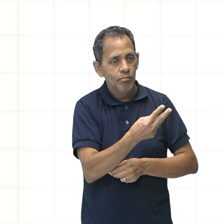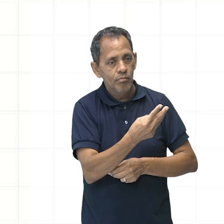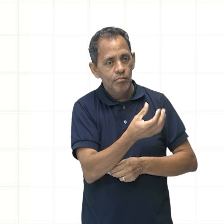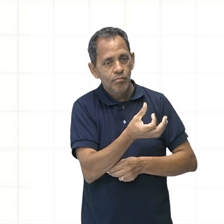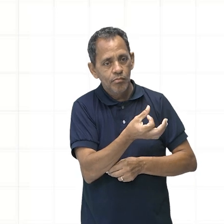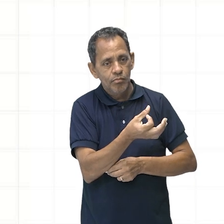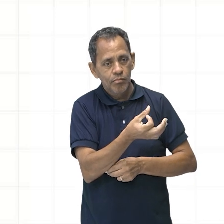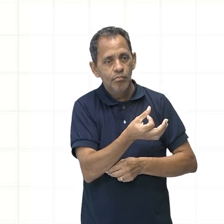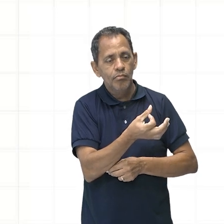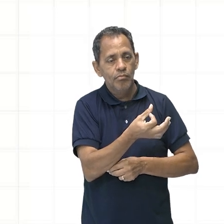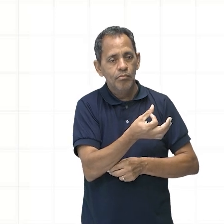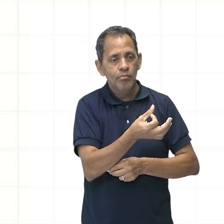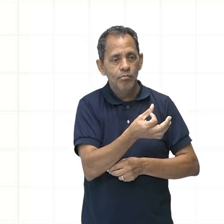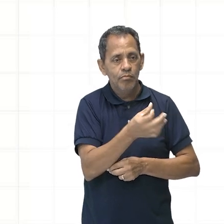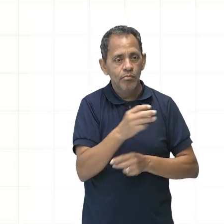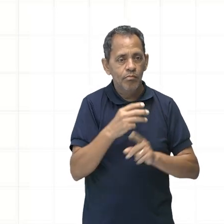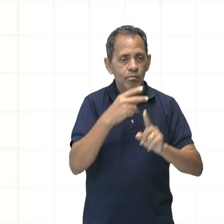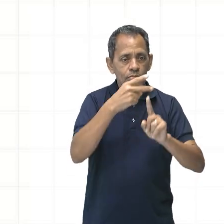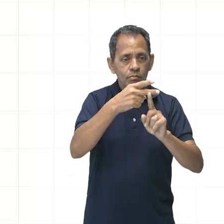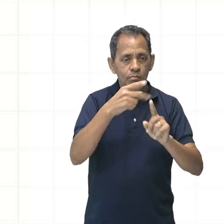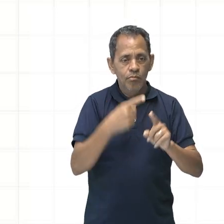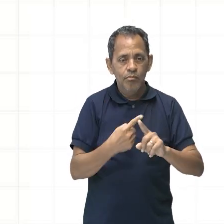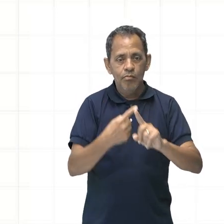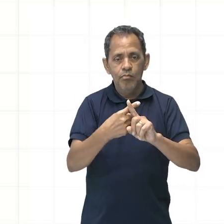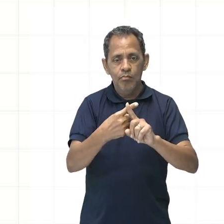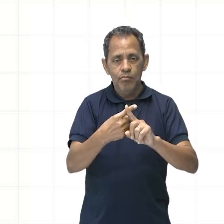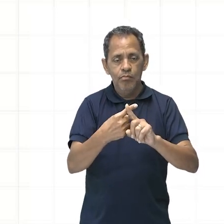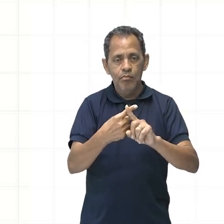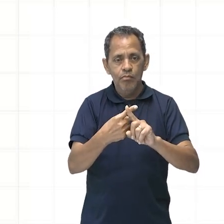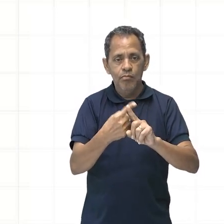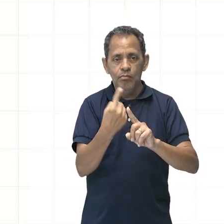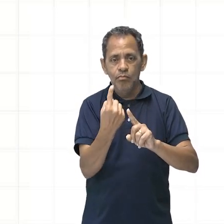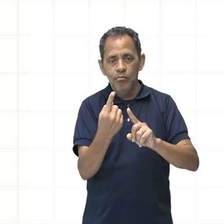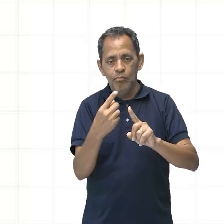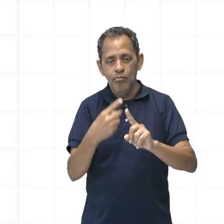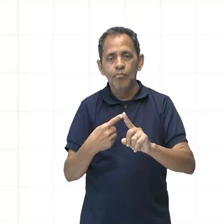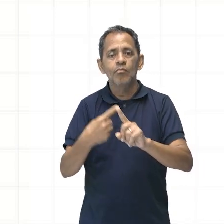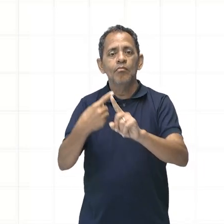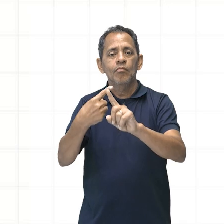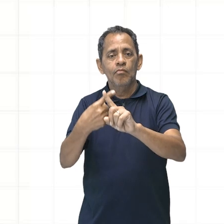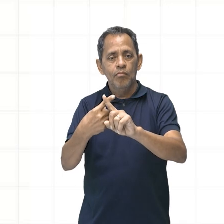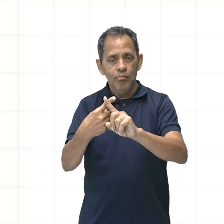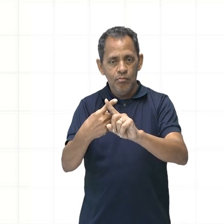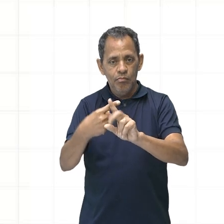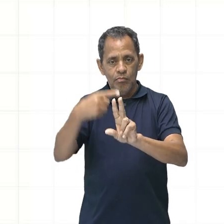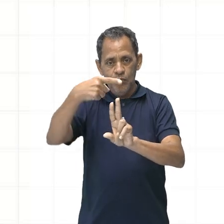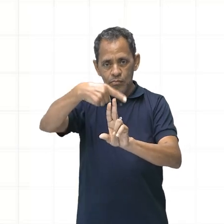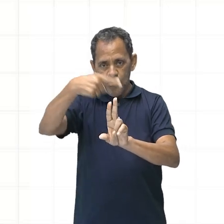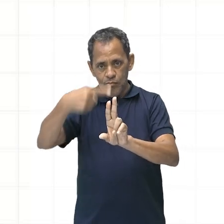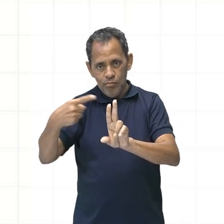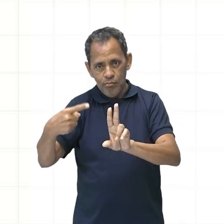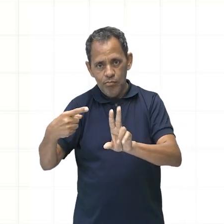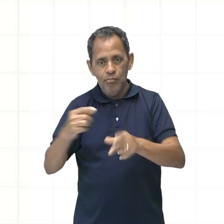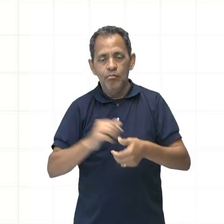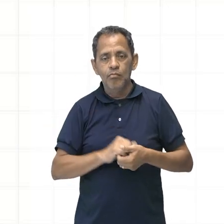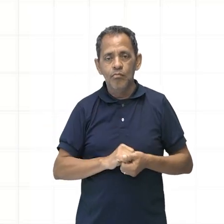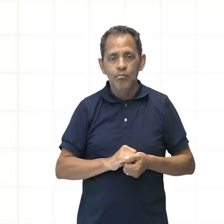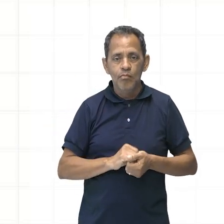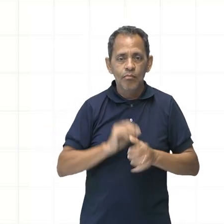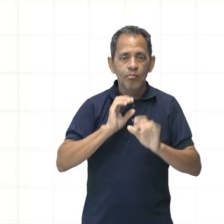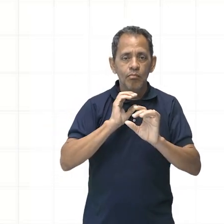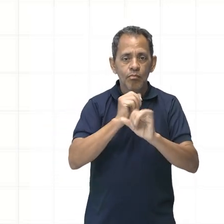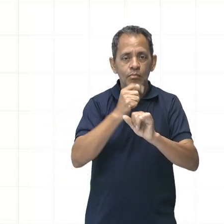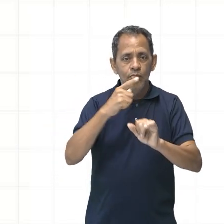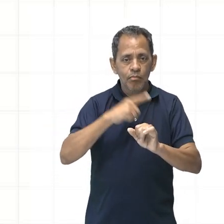que é o raio da base, vezes 1, vezes o valor de π. Fazendo toda essa conta, tem